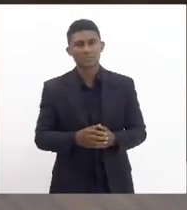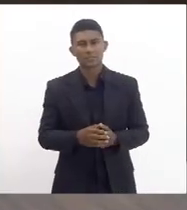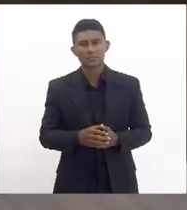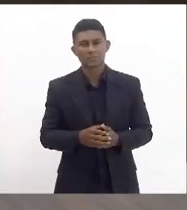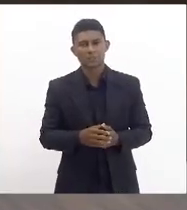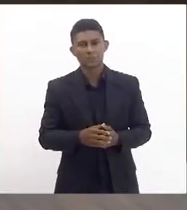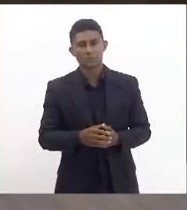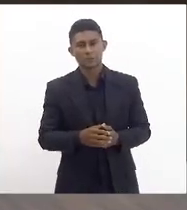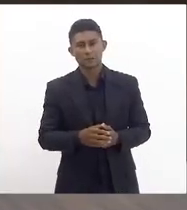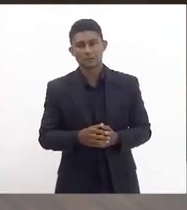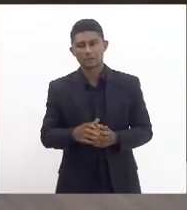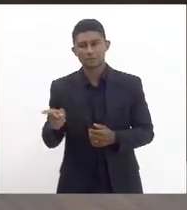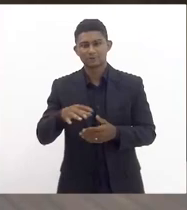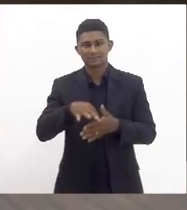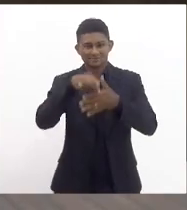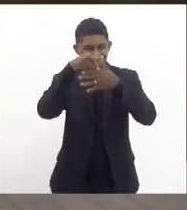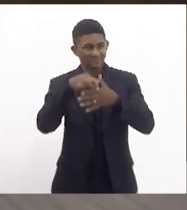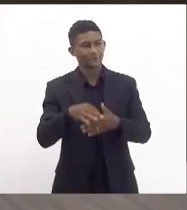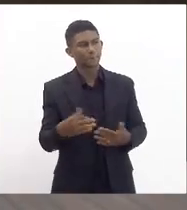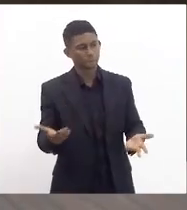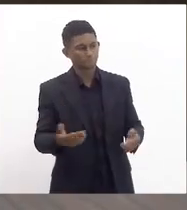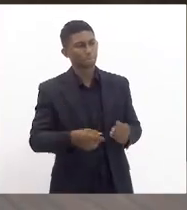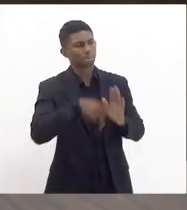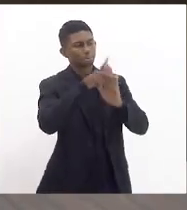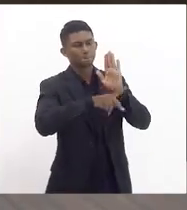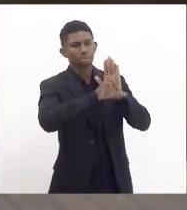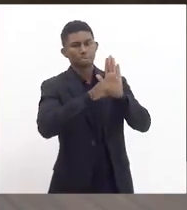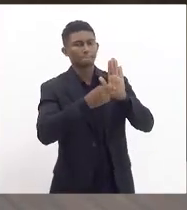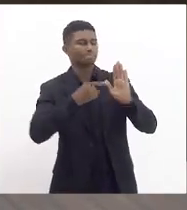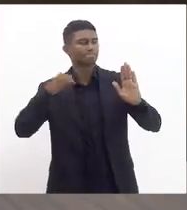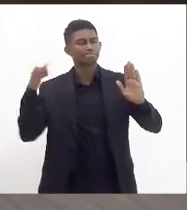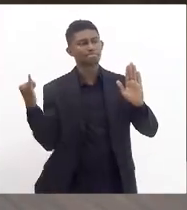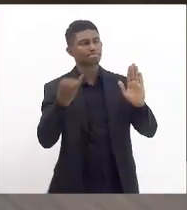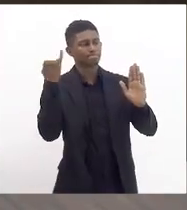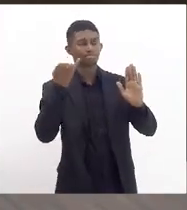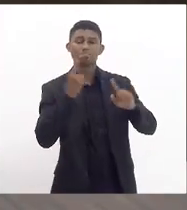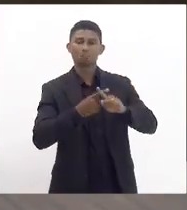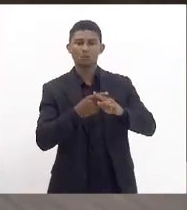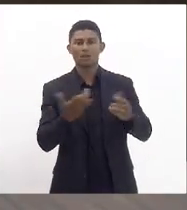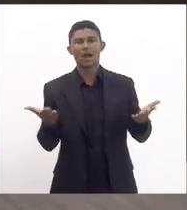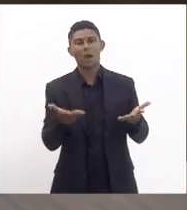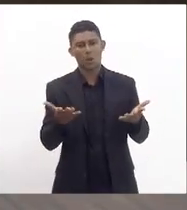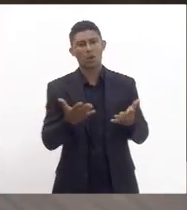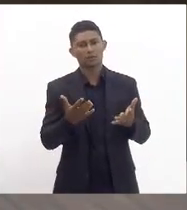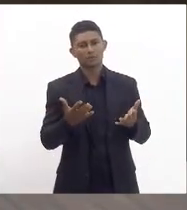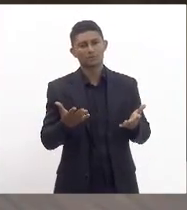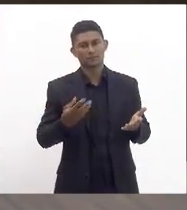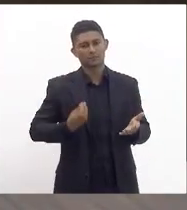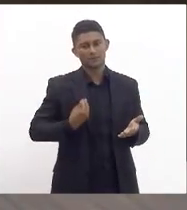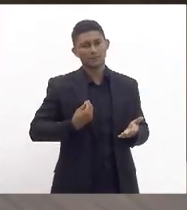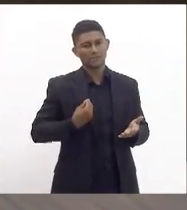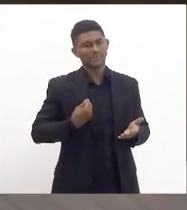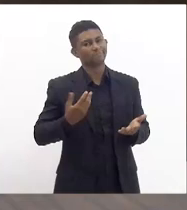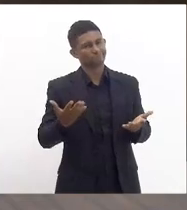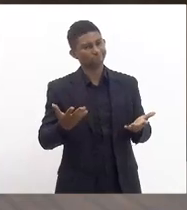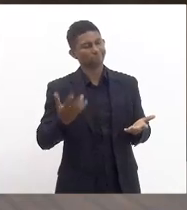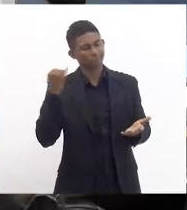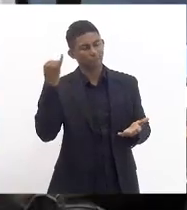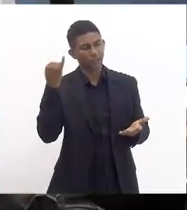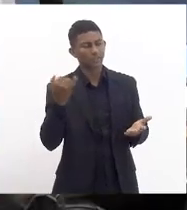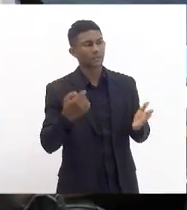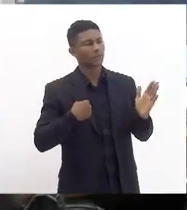líder, Rocha. Nossa líder. Projeto muito importante, deputada Marta Rocha, ainda mais nos momentos que nós vivemos hoje. Voto favorável com louvor,